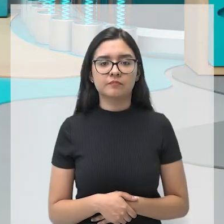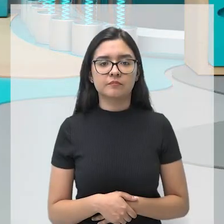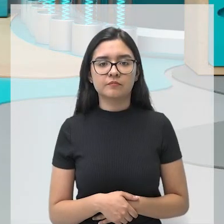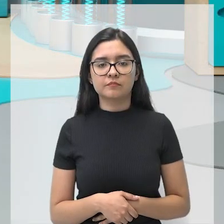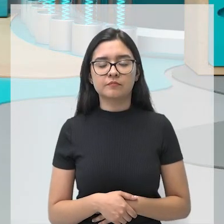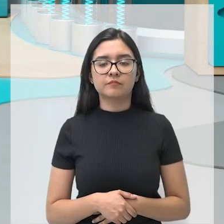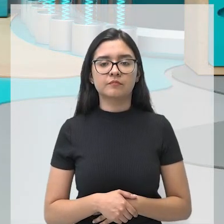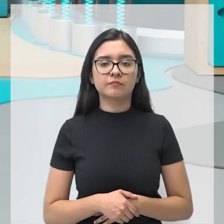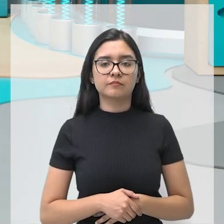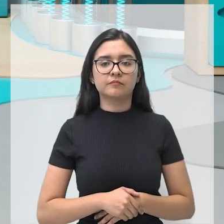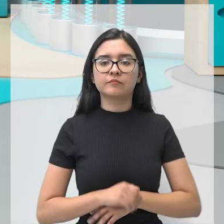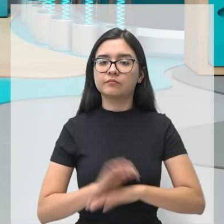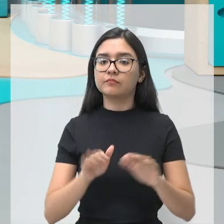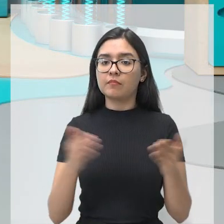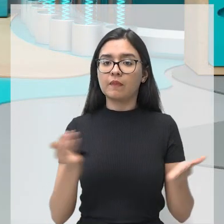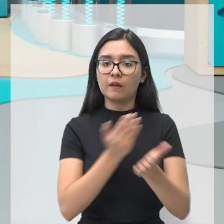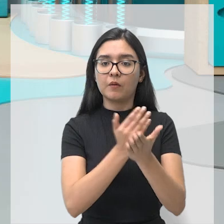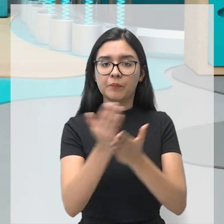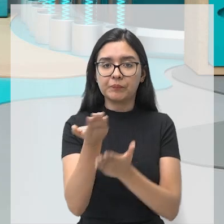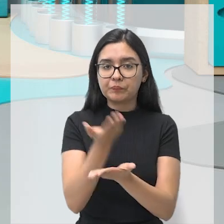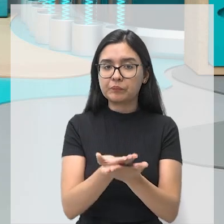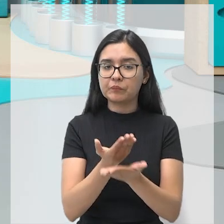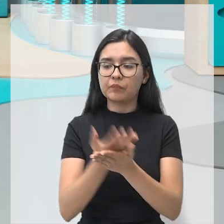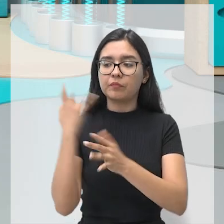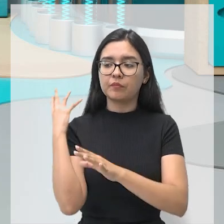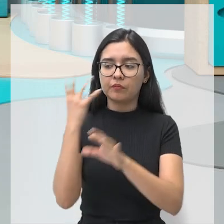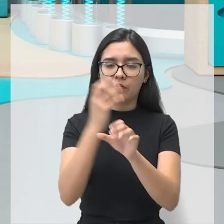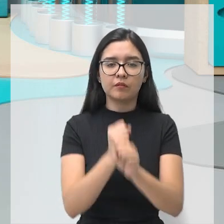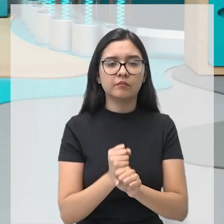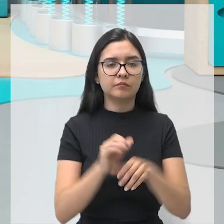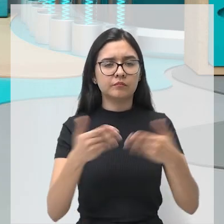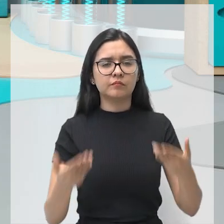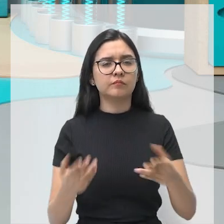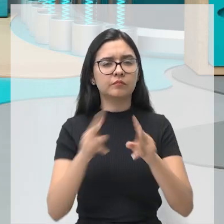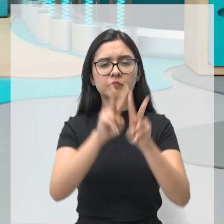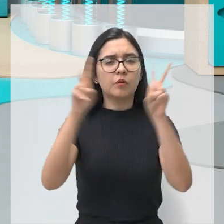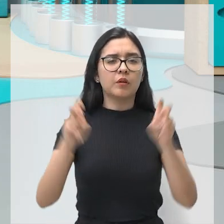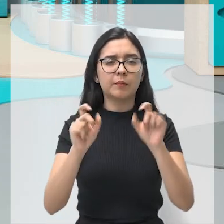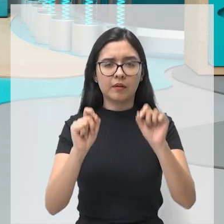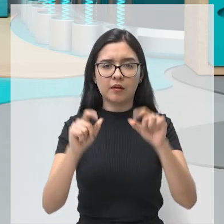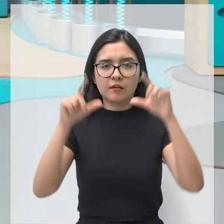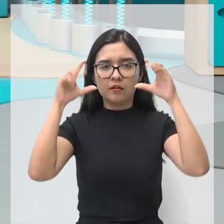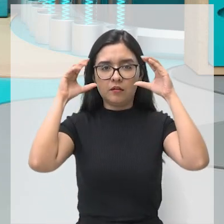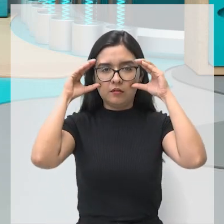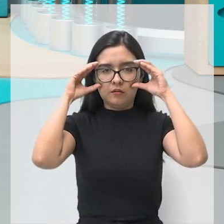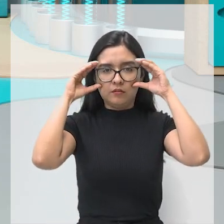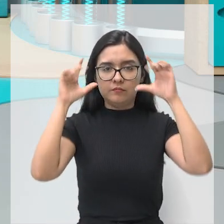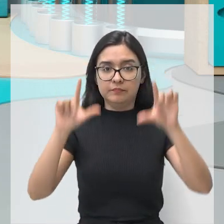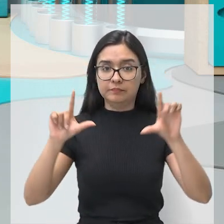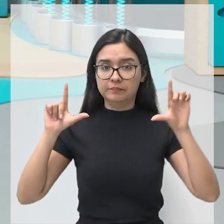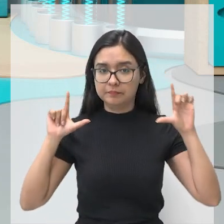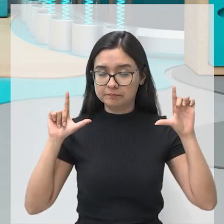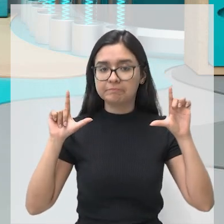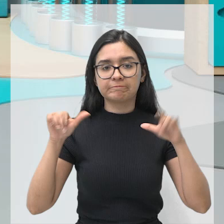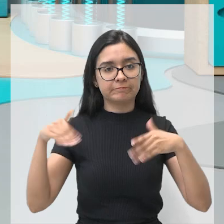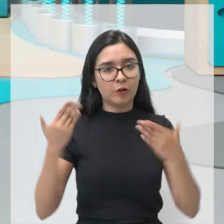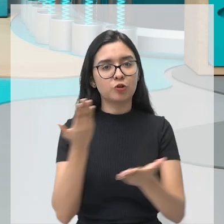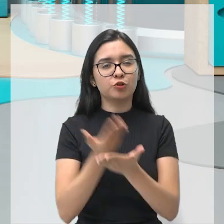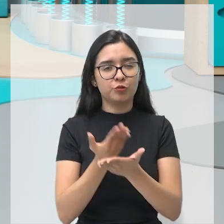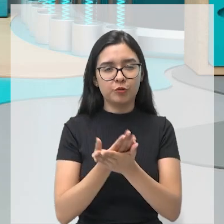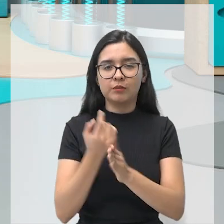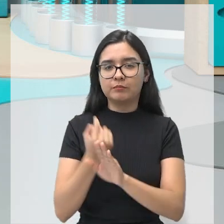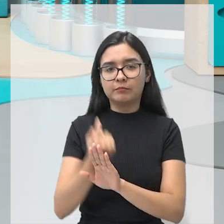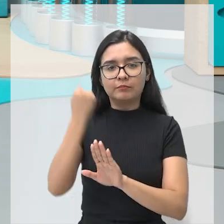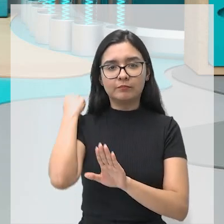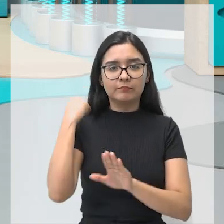E nós iniciamos esta nossa aula de revisão falando sobre a realidade virtual, um dos tópicos tratados aí nesta unidade ao